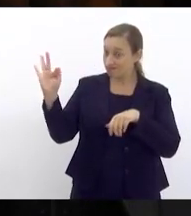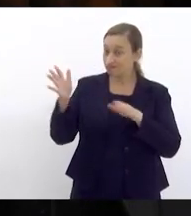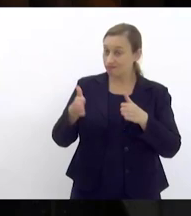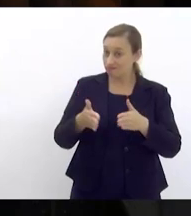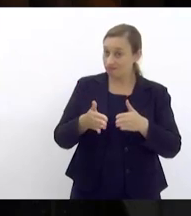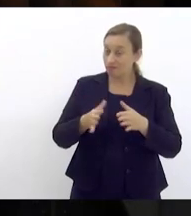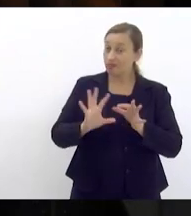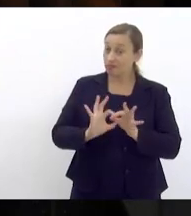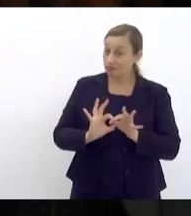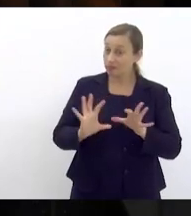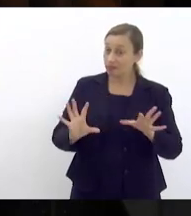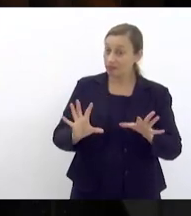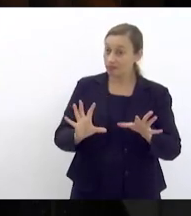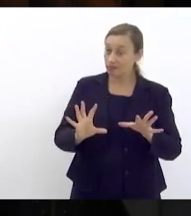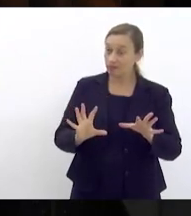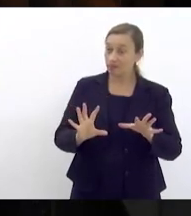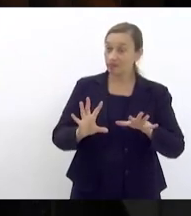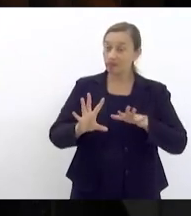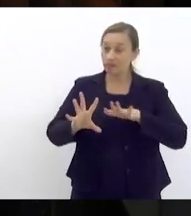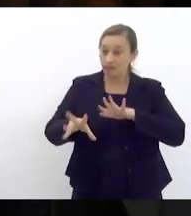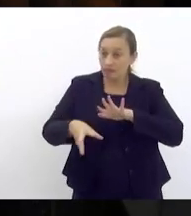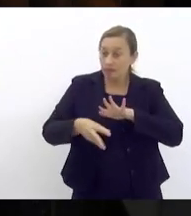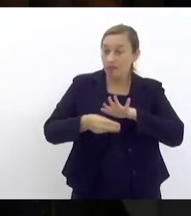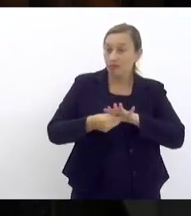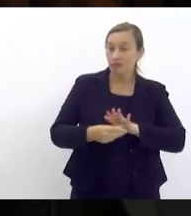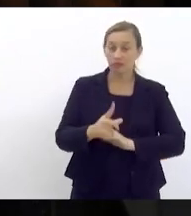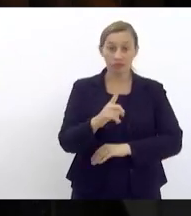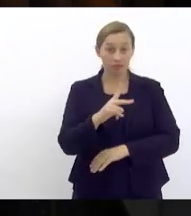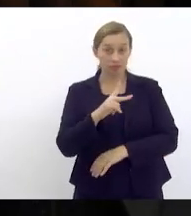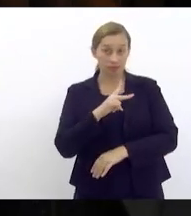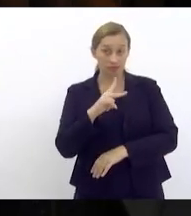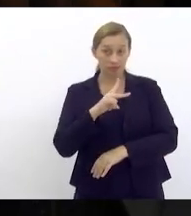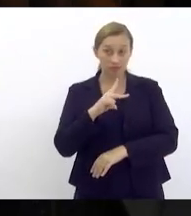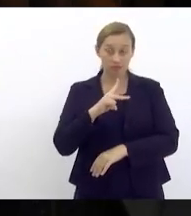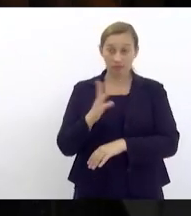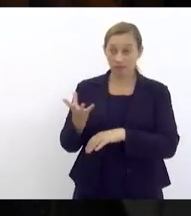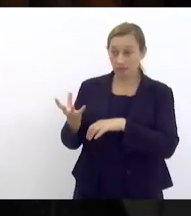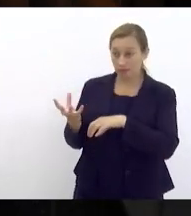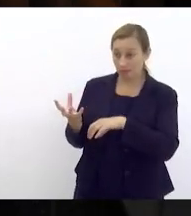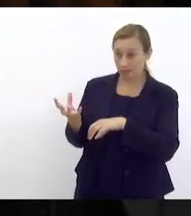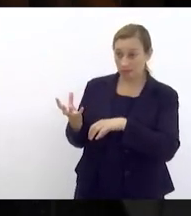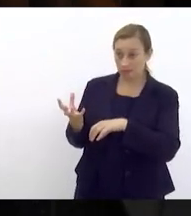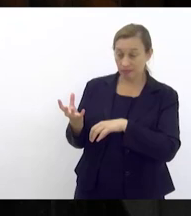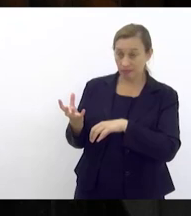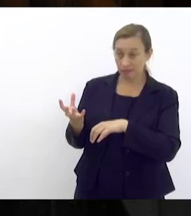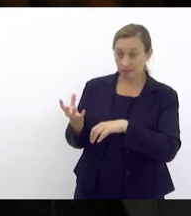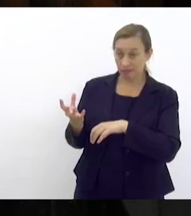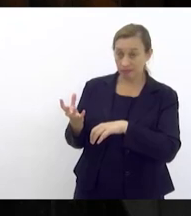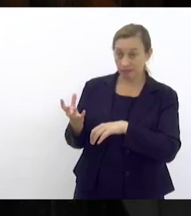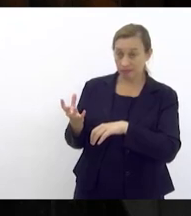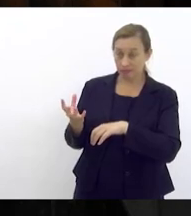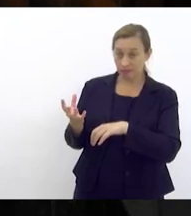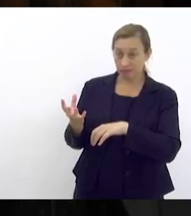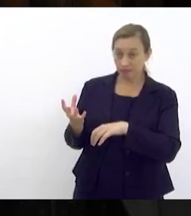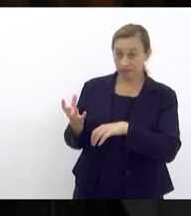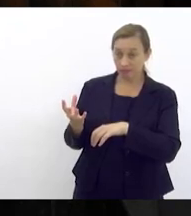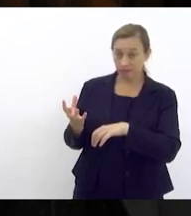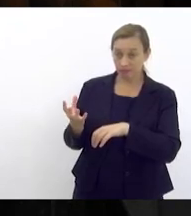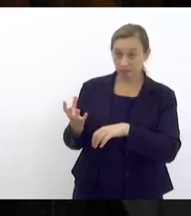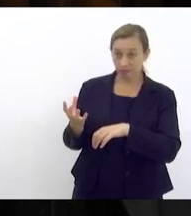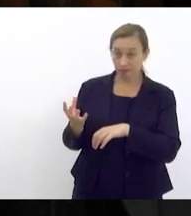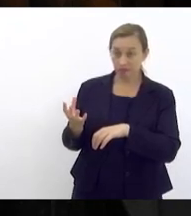permite que as emendas individuais no Congresso Nacional seja de caráter de